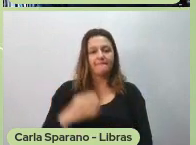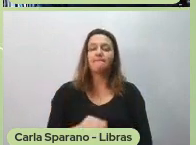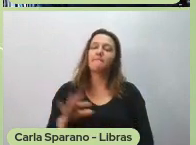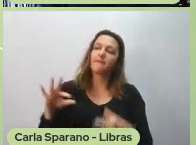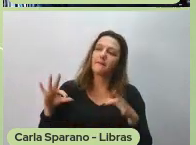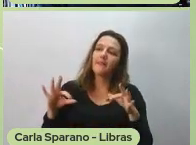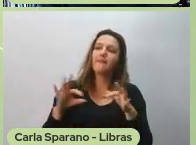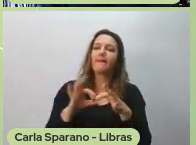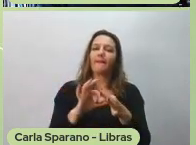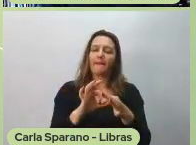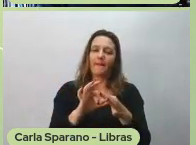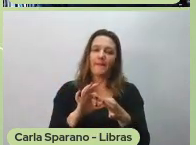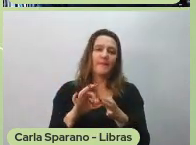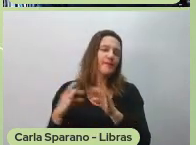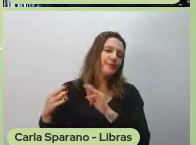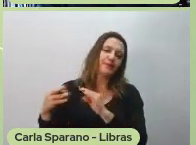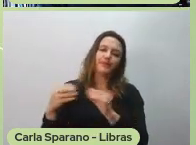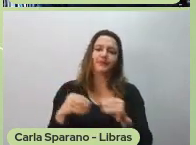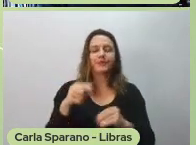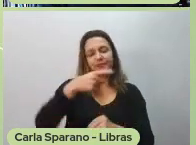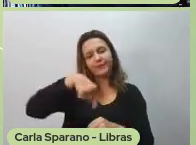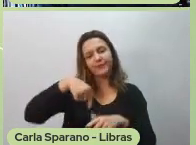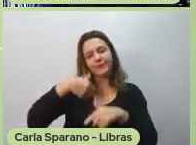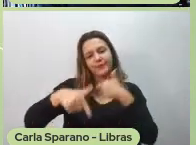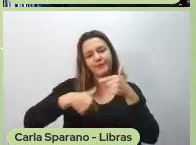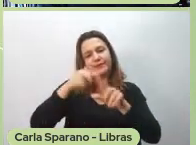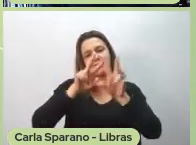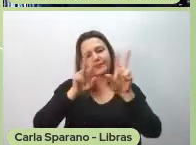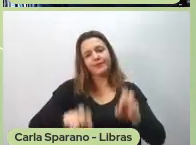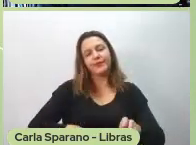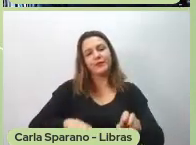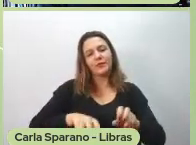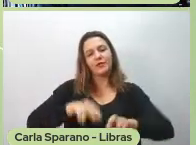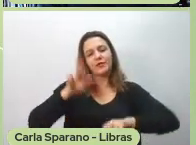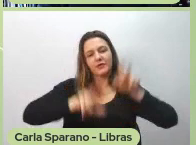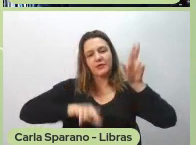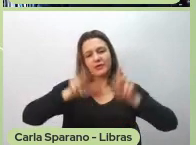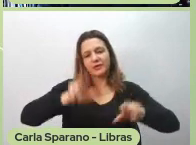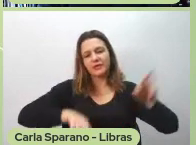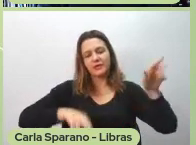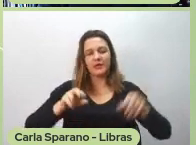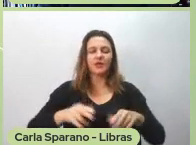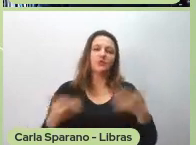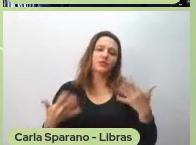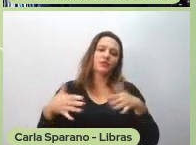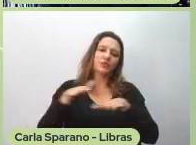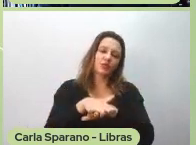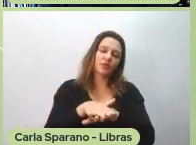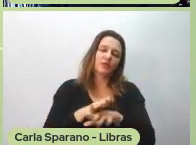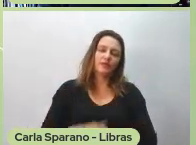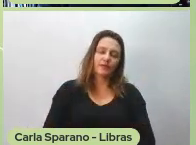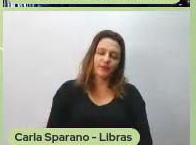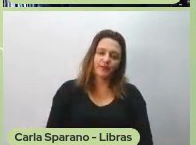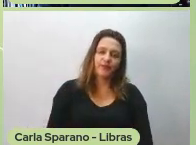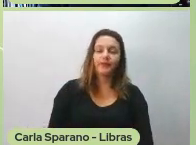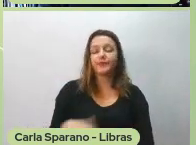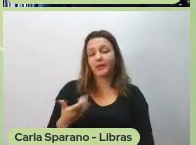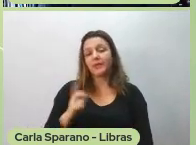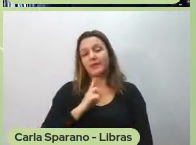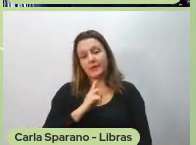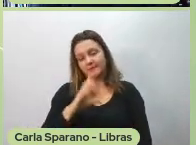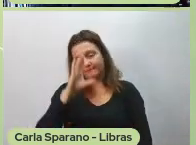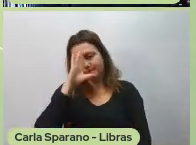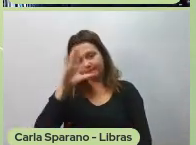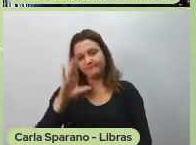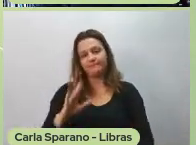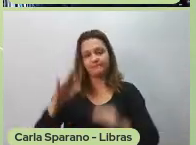conectam, né, tudo que a gente trabalha também sobre diversidade e inclusão. Então, a gente tem essa premissa, né, de que o respeito